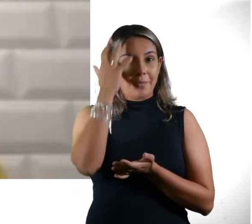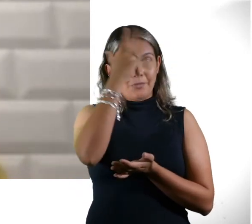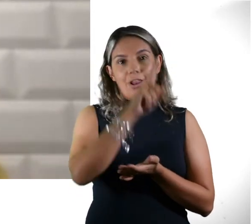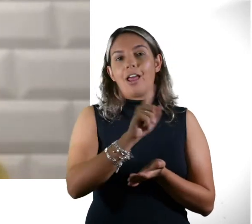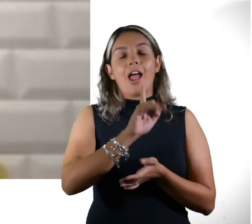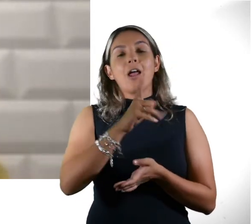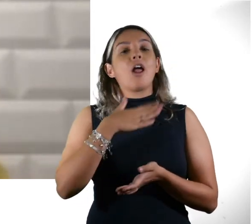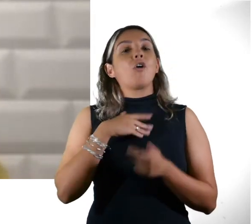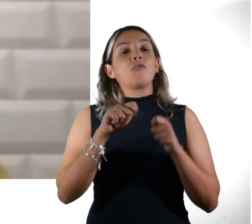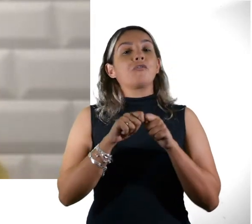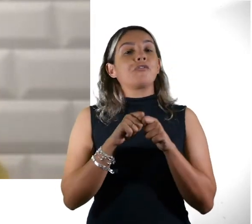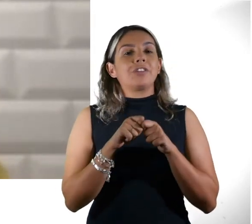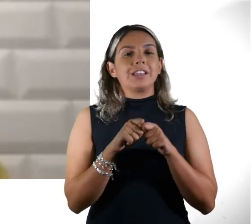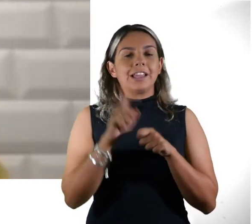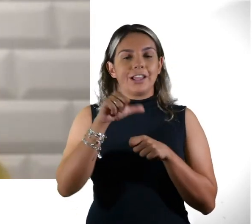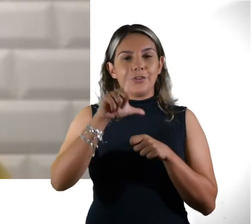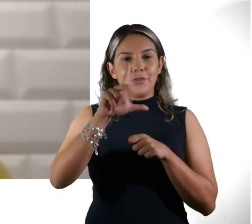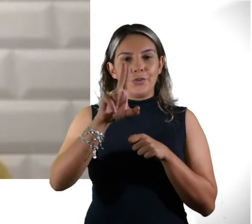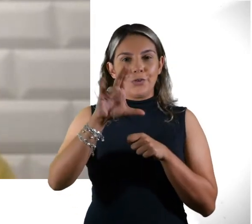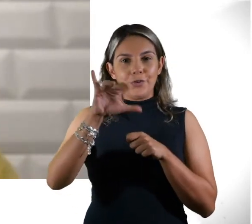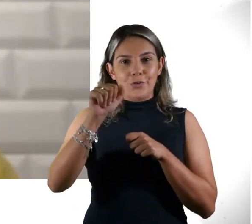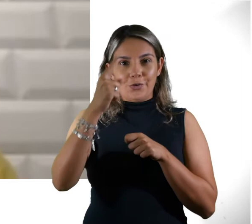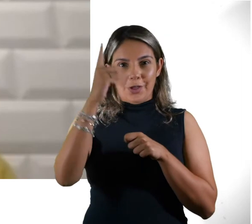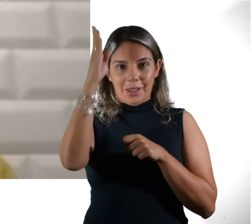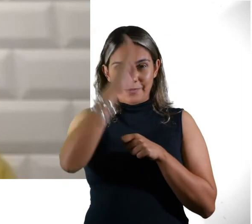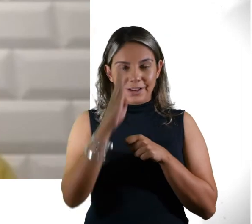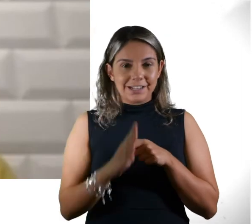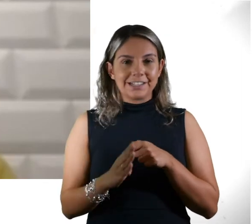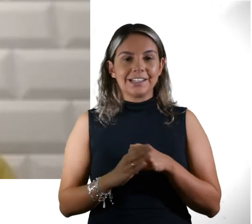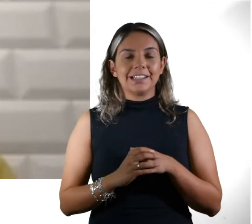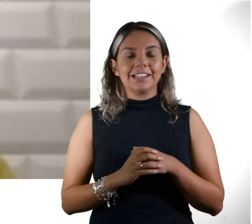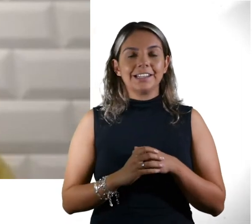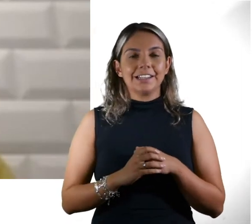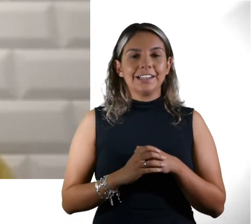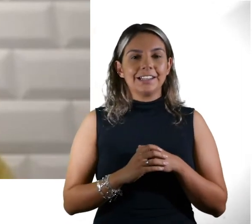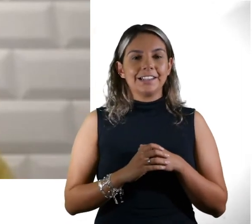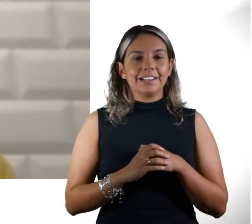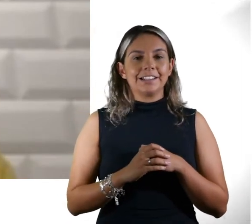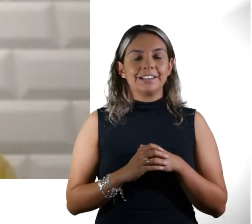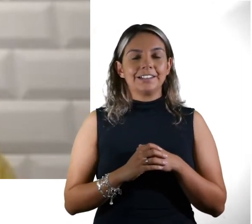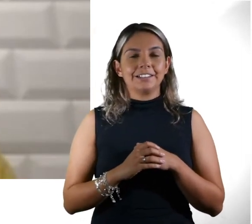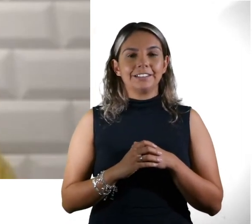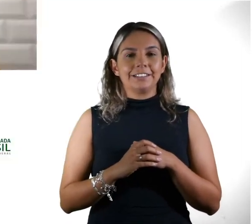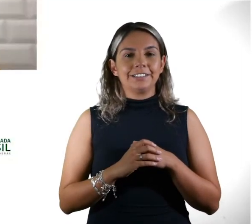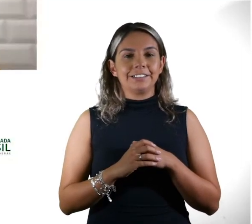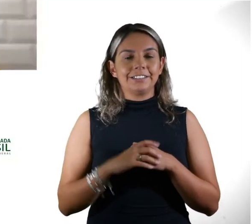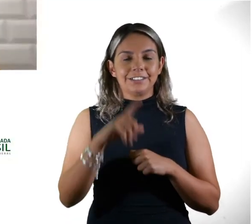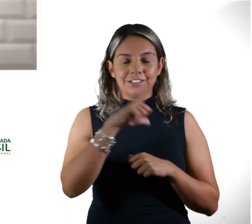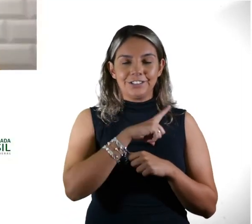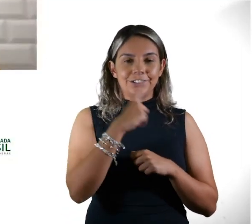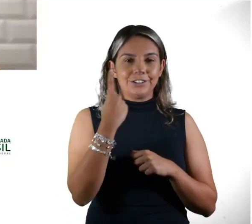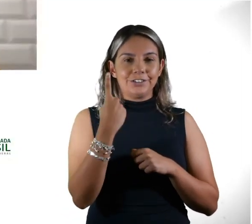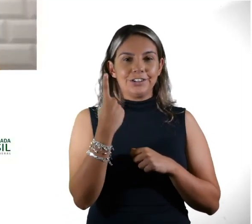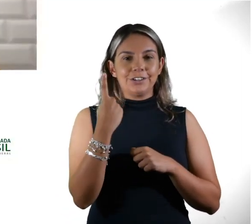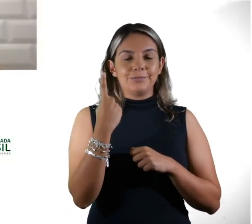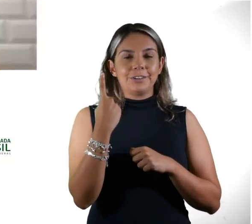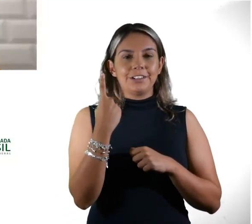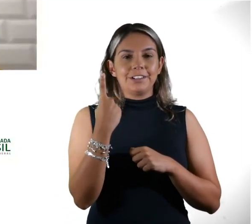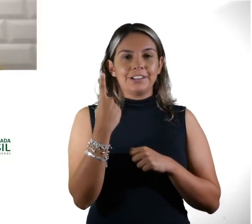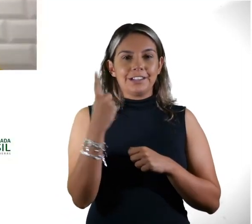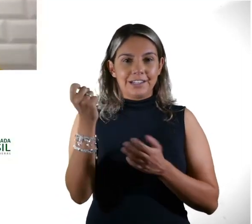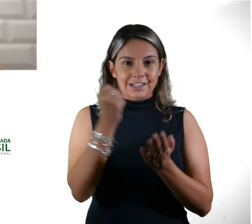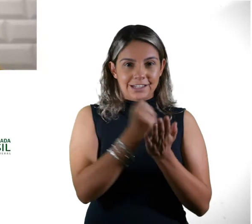é meu. É da Lúcia, uma brasileira que tinha